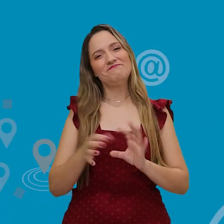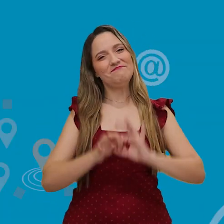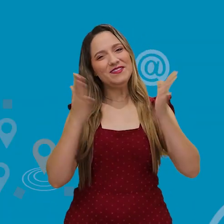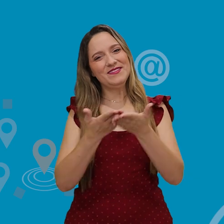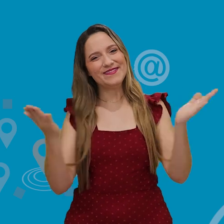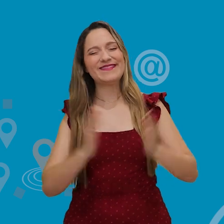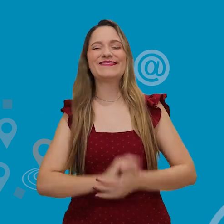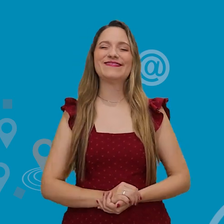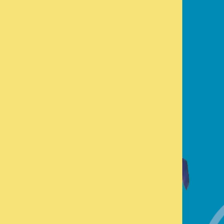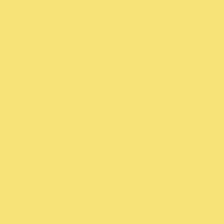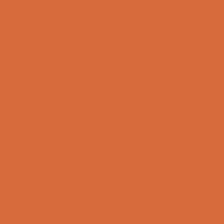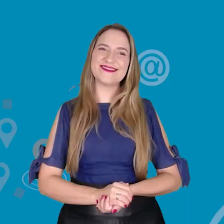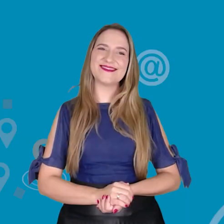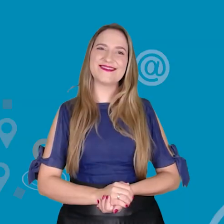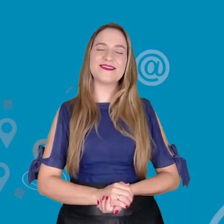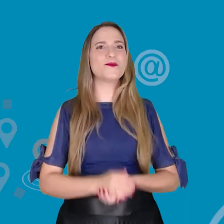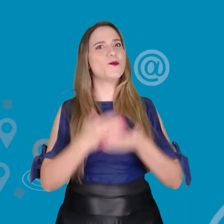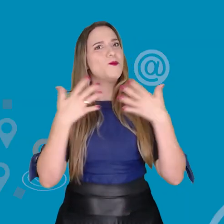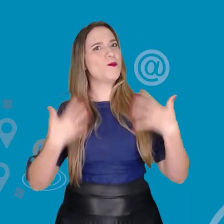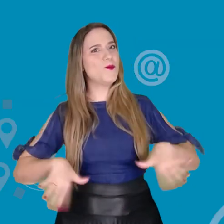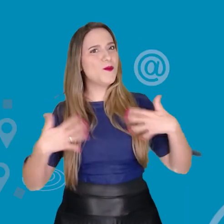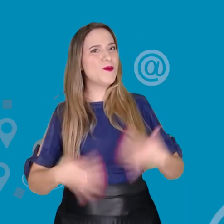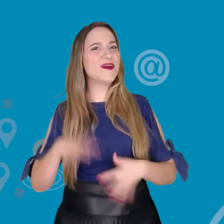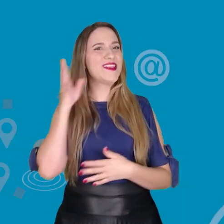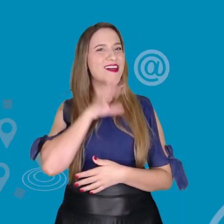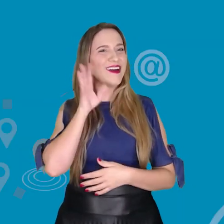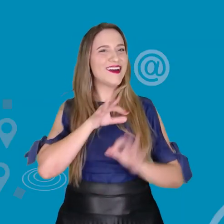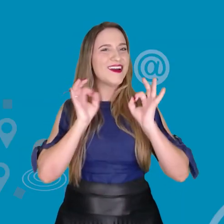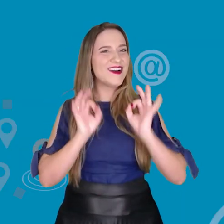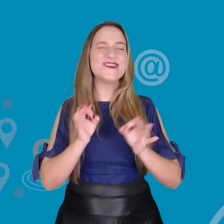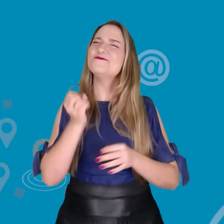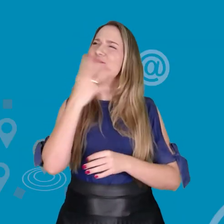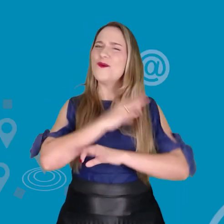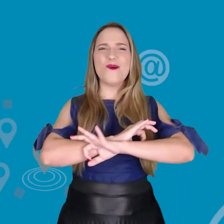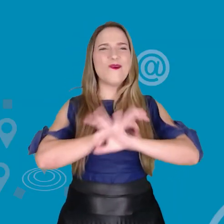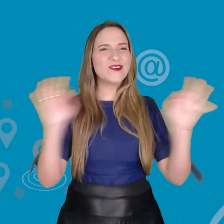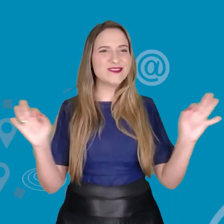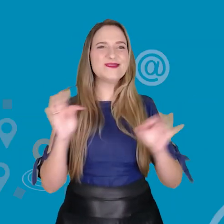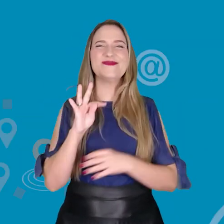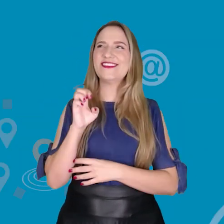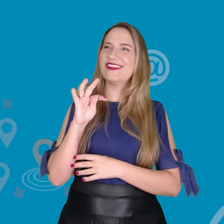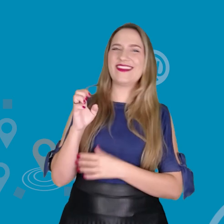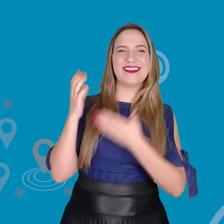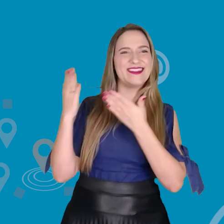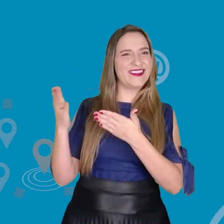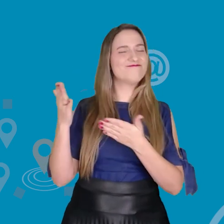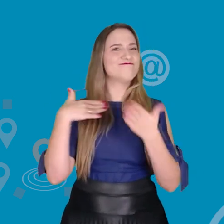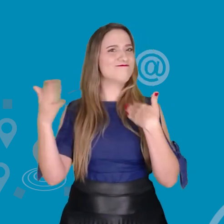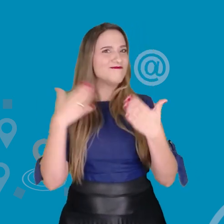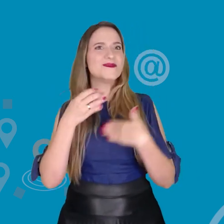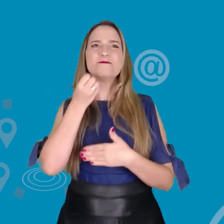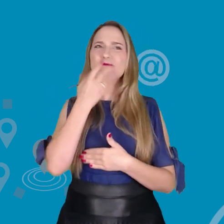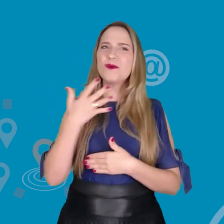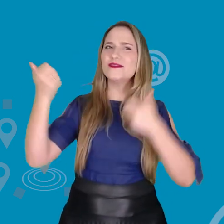estamos à disposição. Nossa, que legal! Muito bom, TT! Foi muito